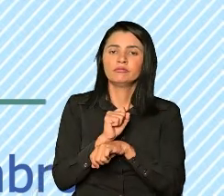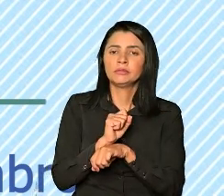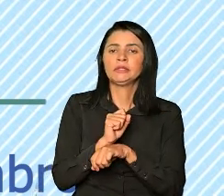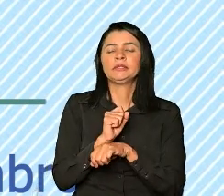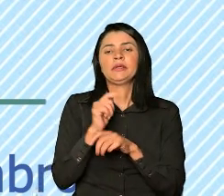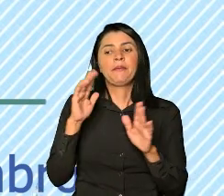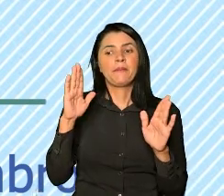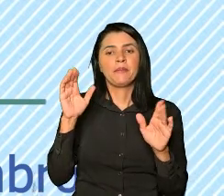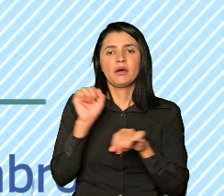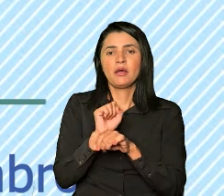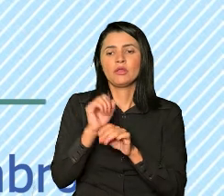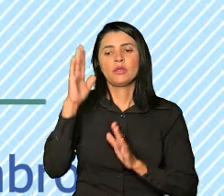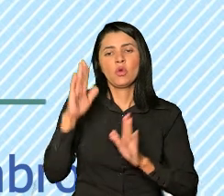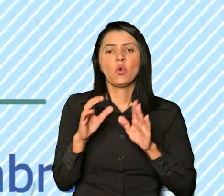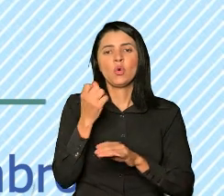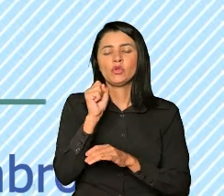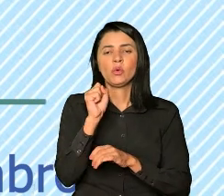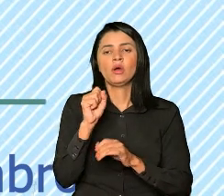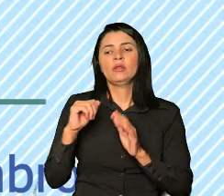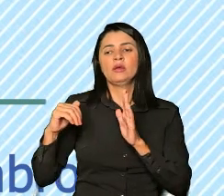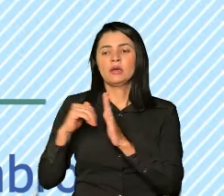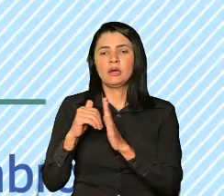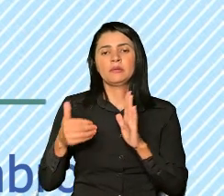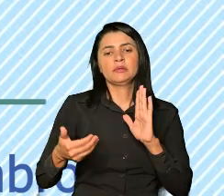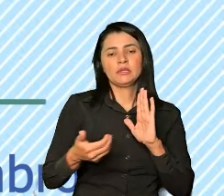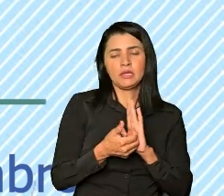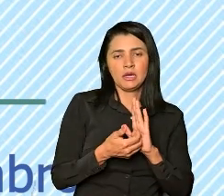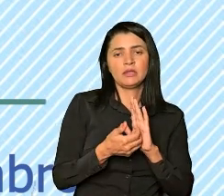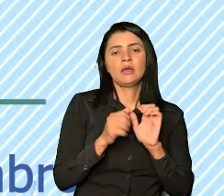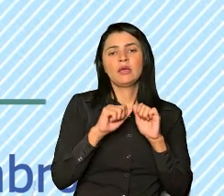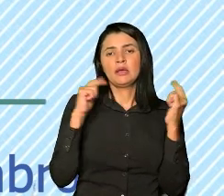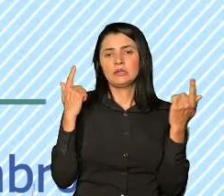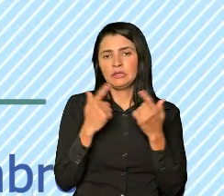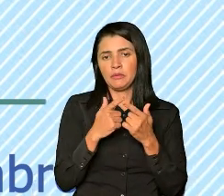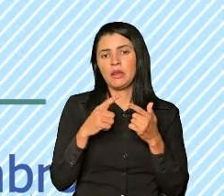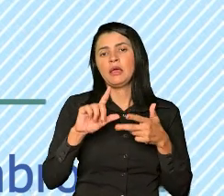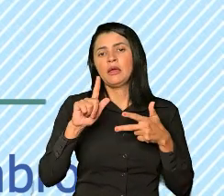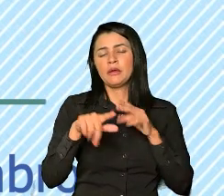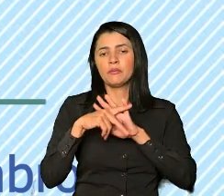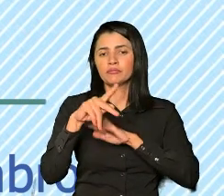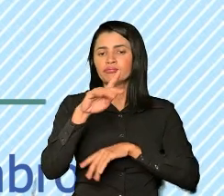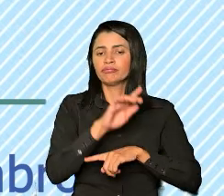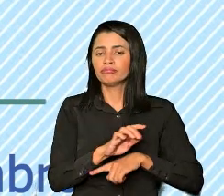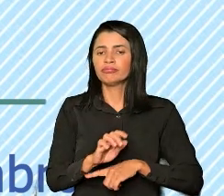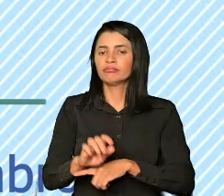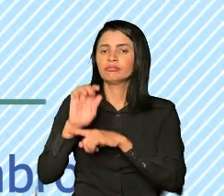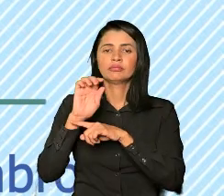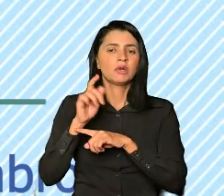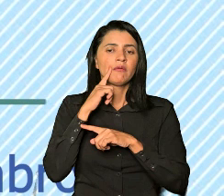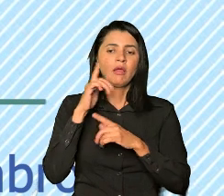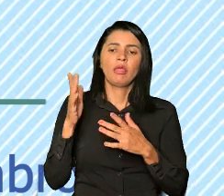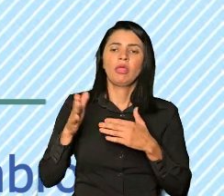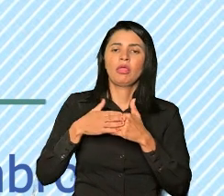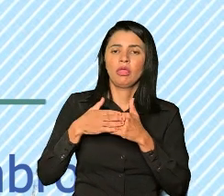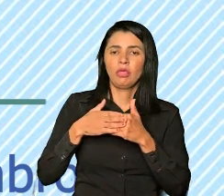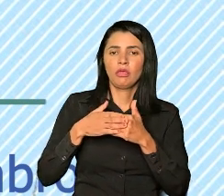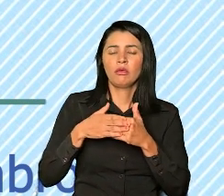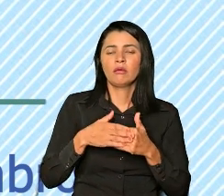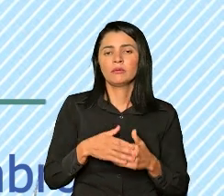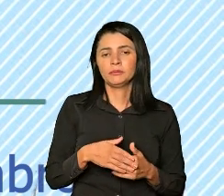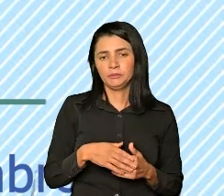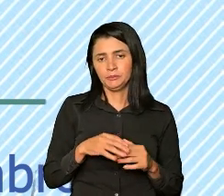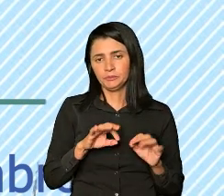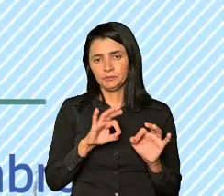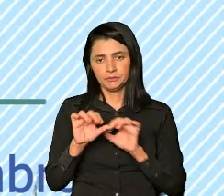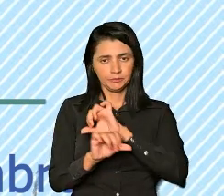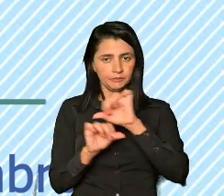Durante 8 anos, Câmara, Senado e as Assembleias Legislativas dos Estados não vão funcionar. Pode